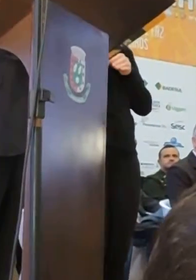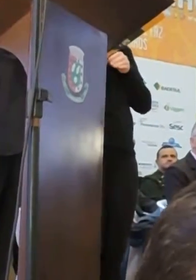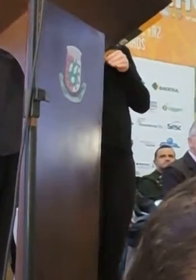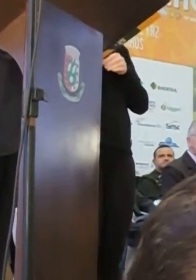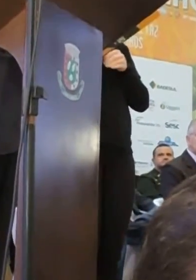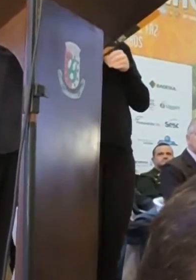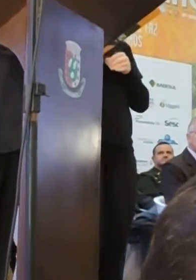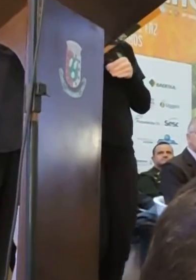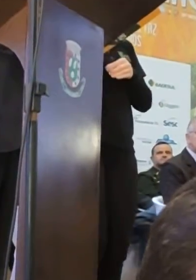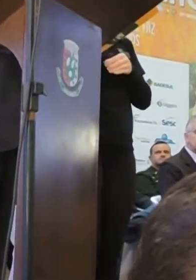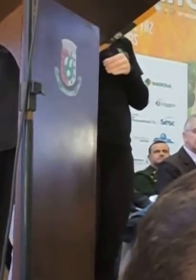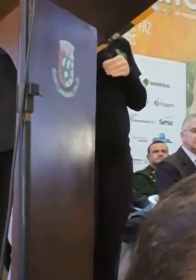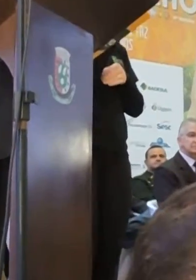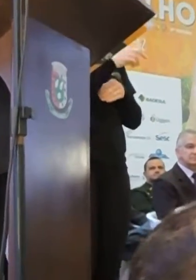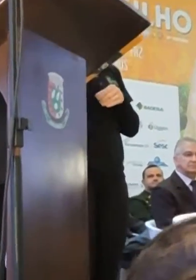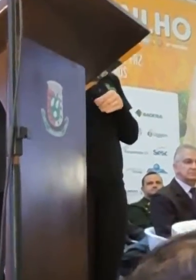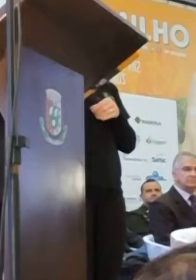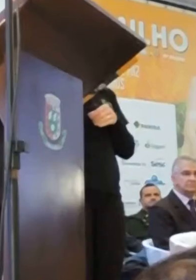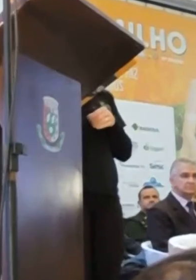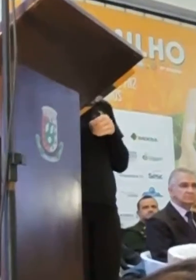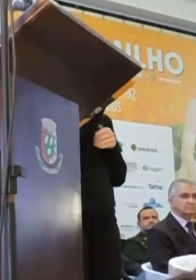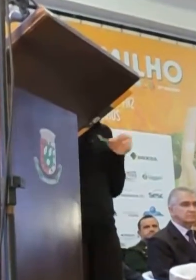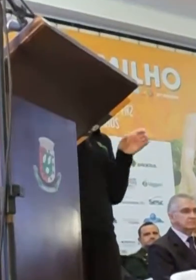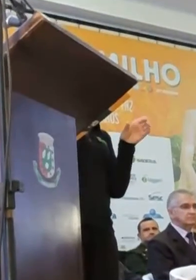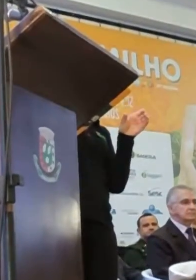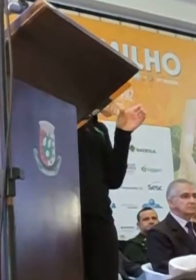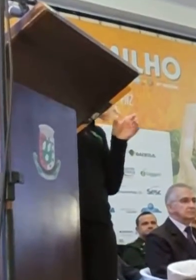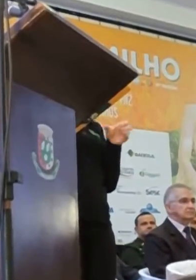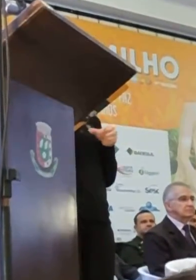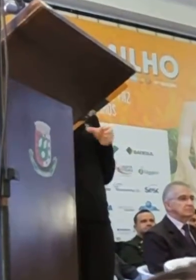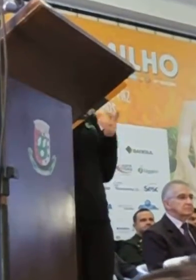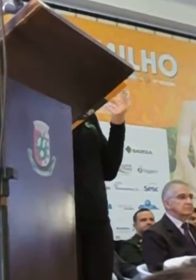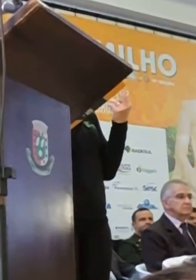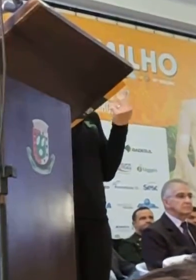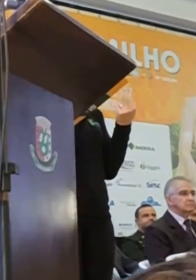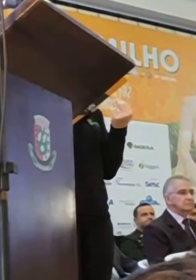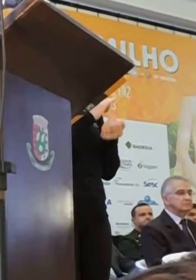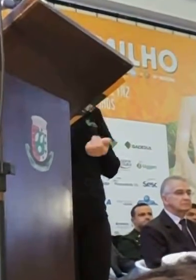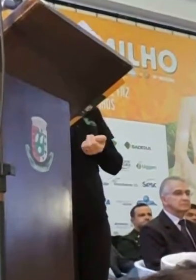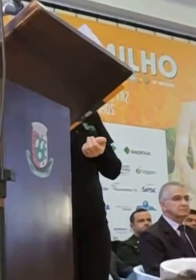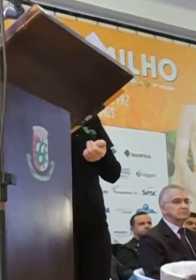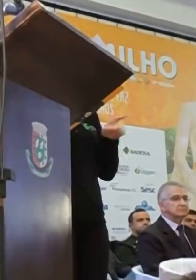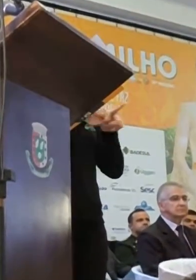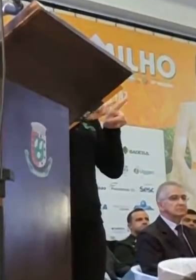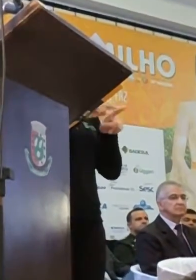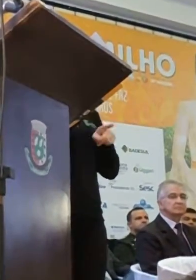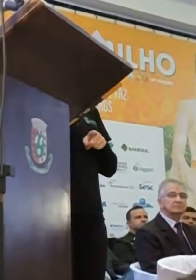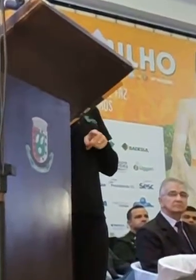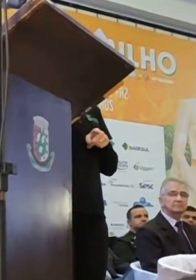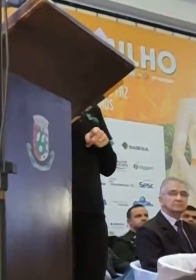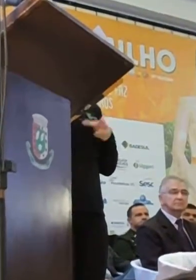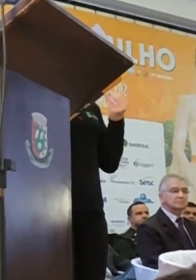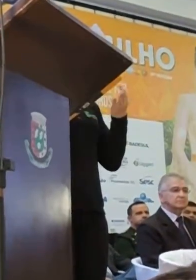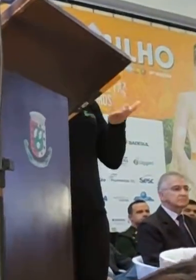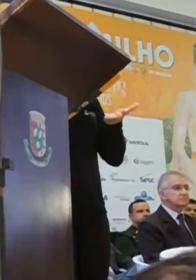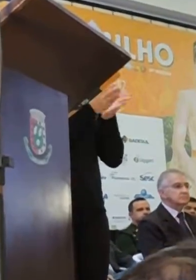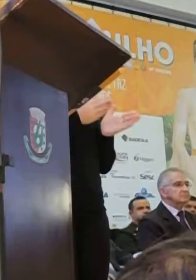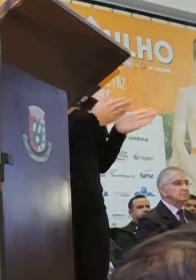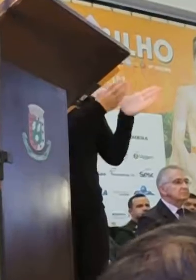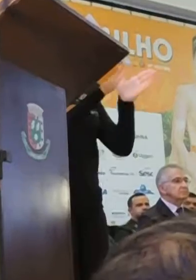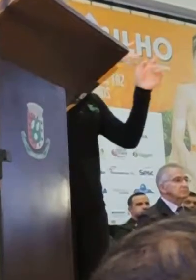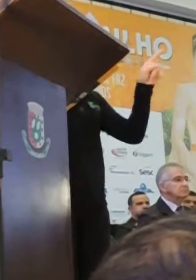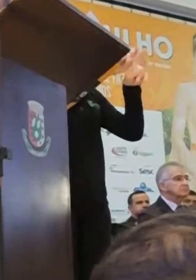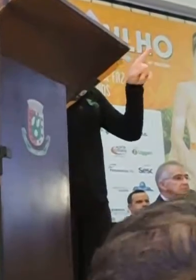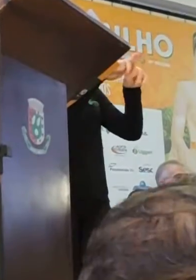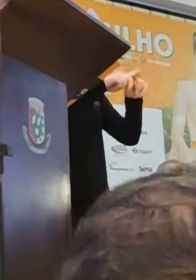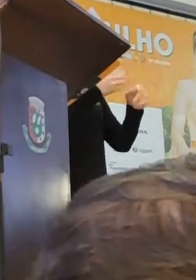reais retornam. Isto não pode continuar. Sem falar que muito se perde no caminho nas curvas do